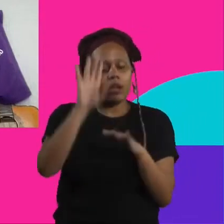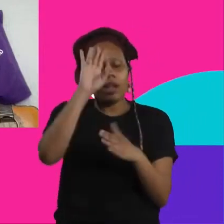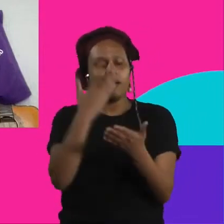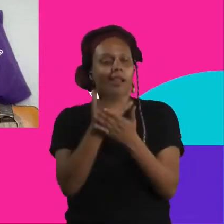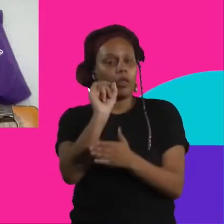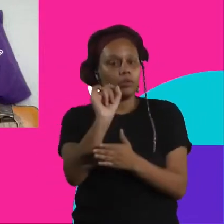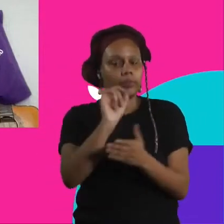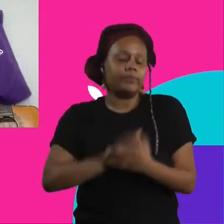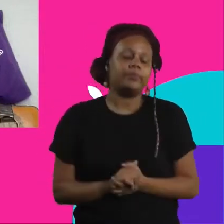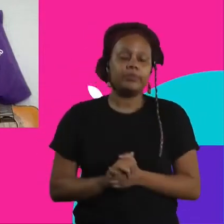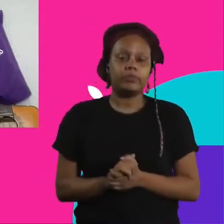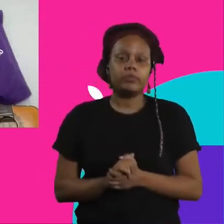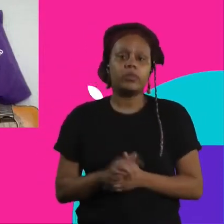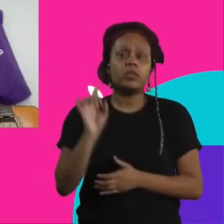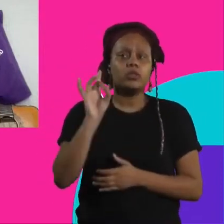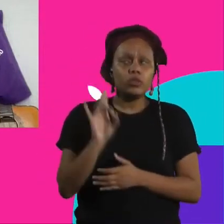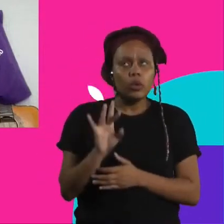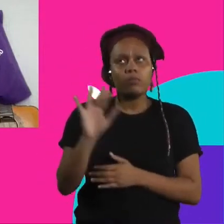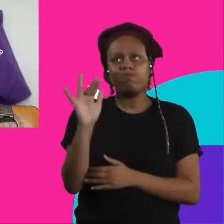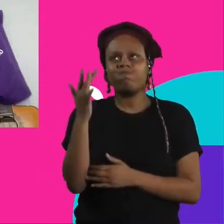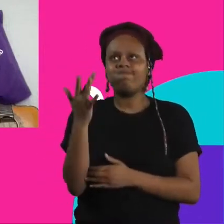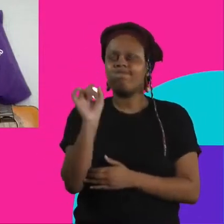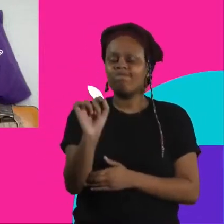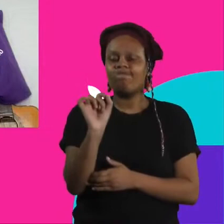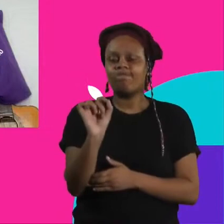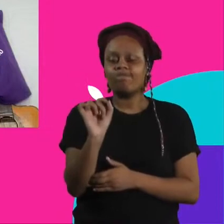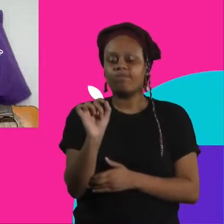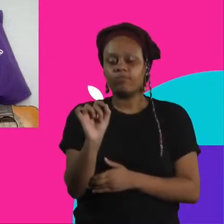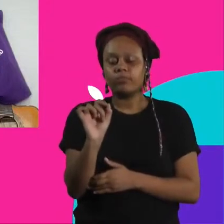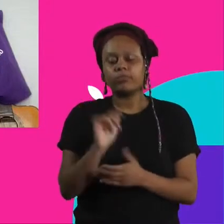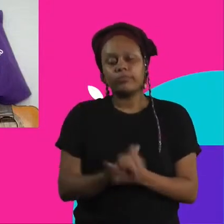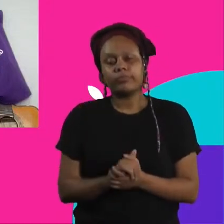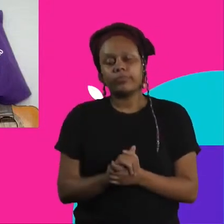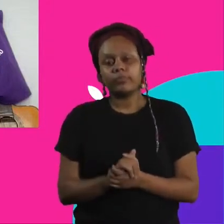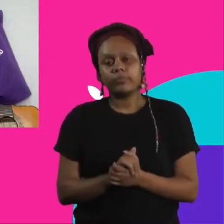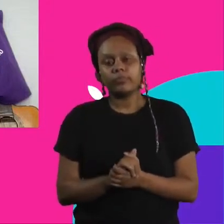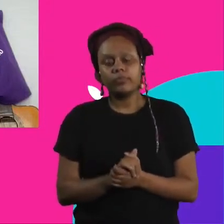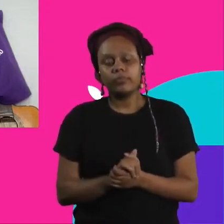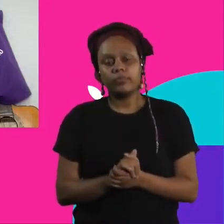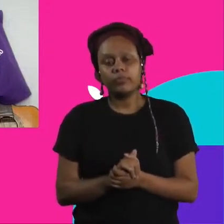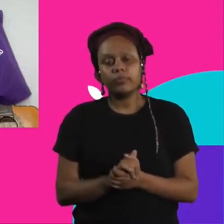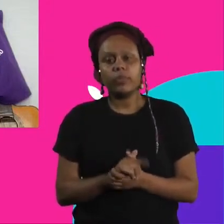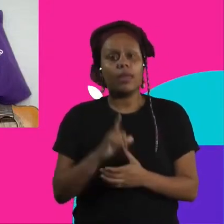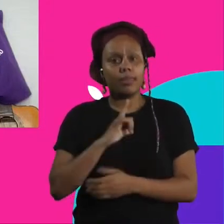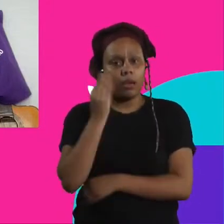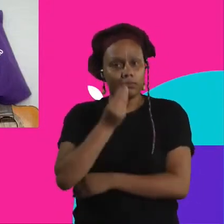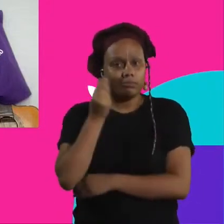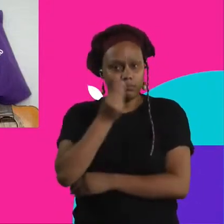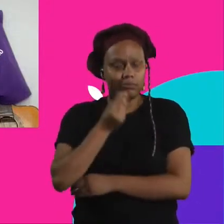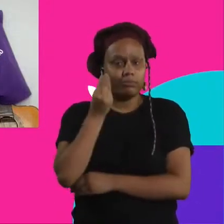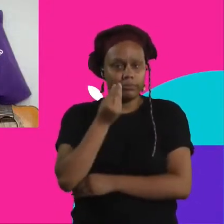acreditado é que só o fato, né, de ter existido esse experimento,